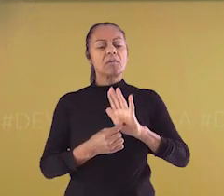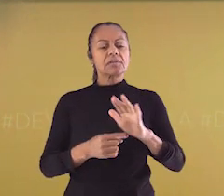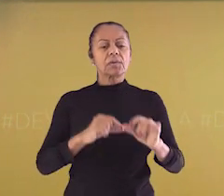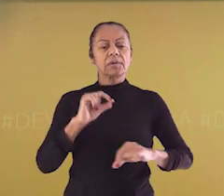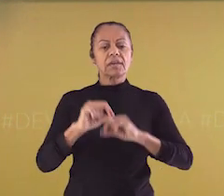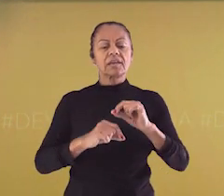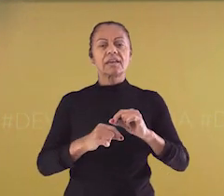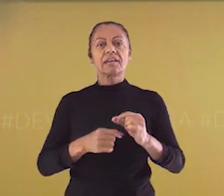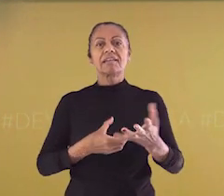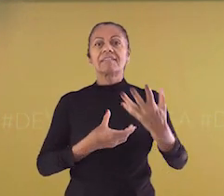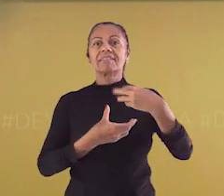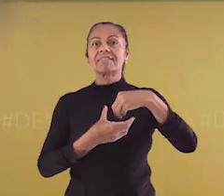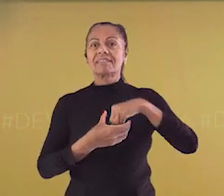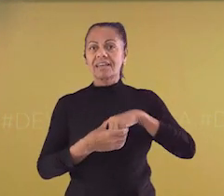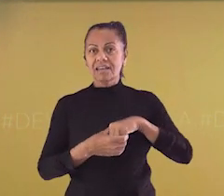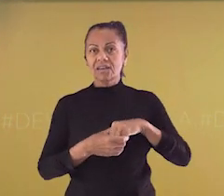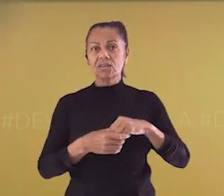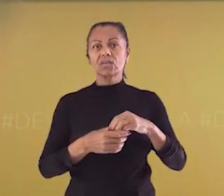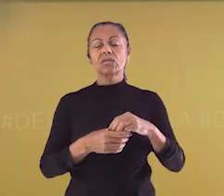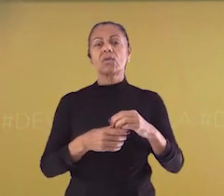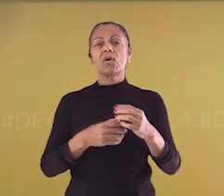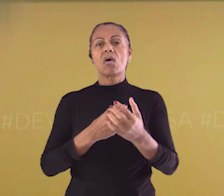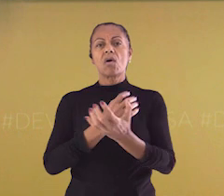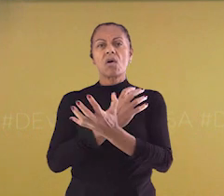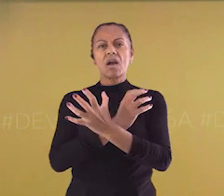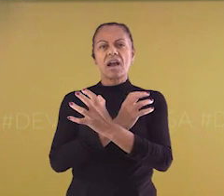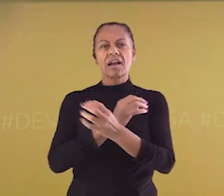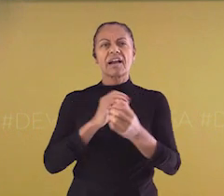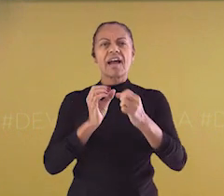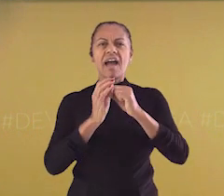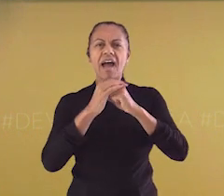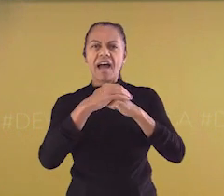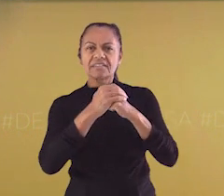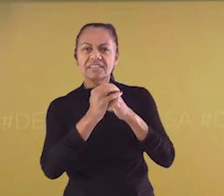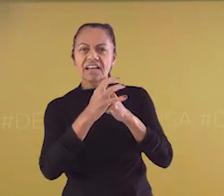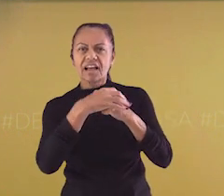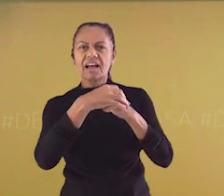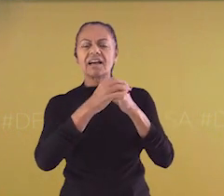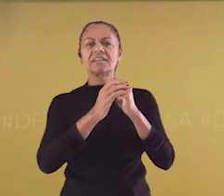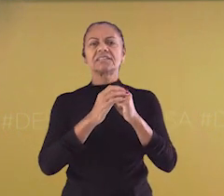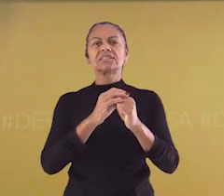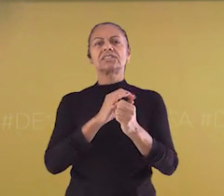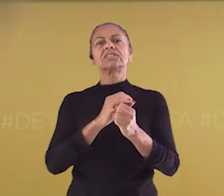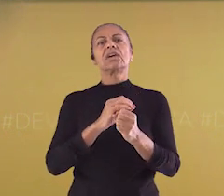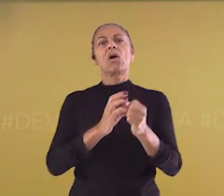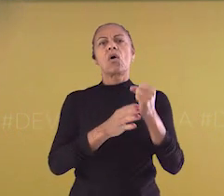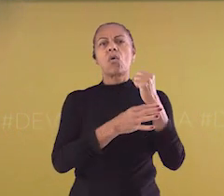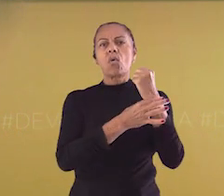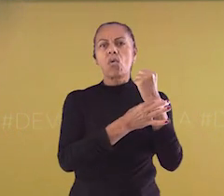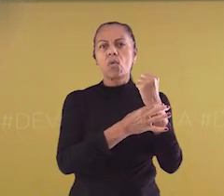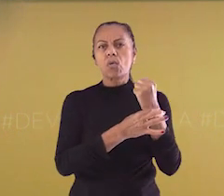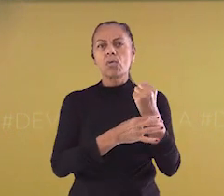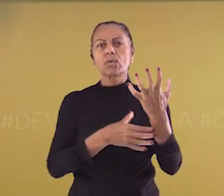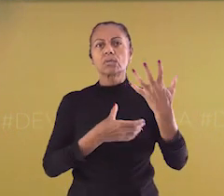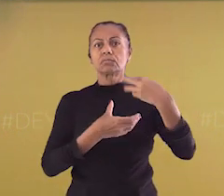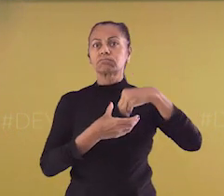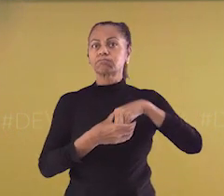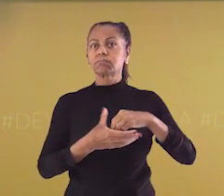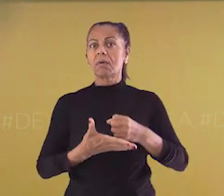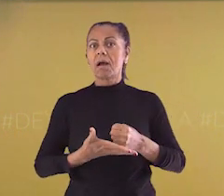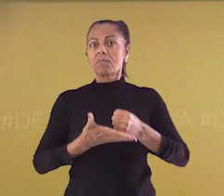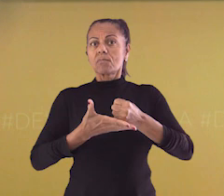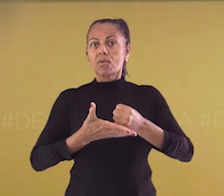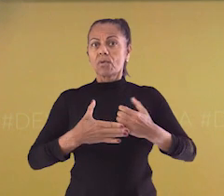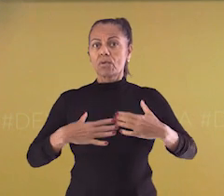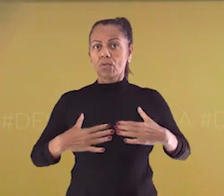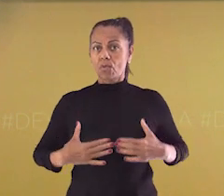é formado por ossos, cartilagens e desempenha funções importantes para a nossa vida. Você se lembra